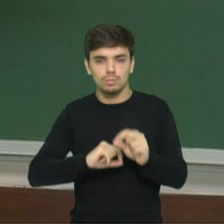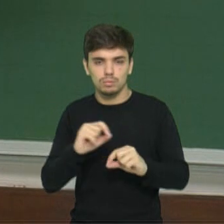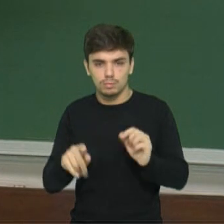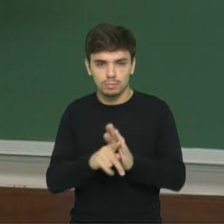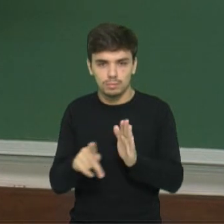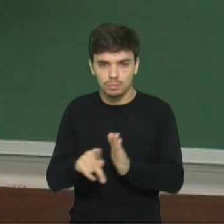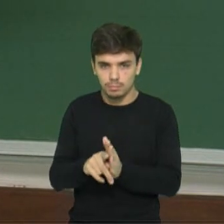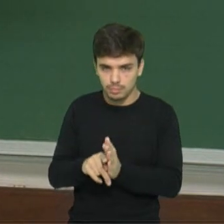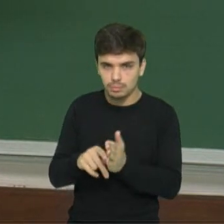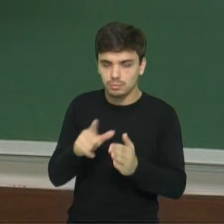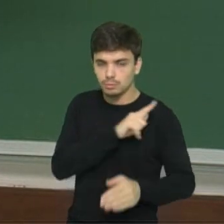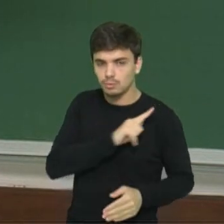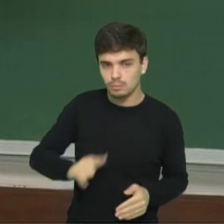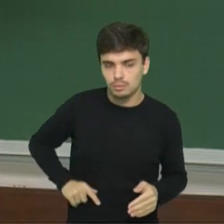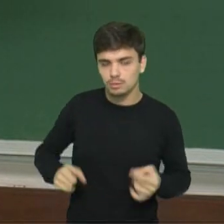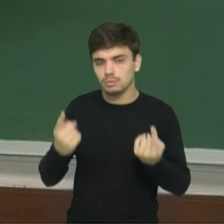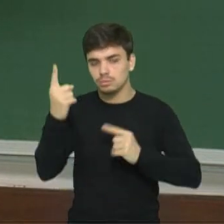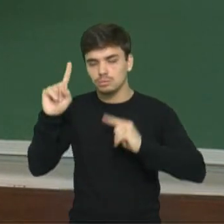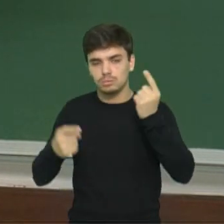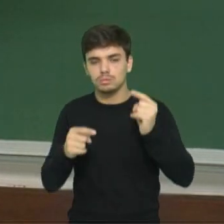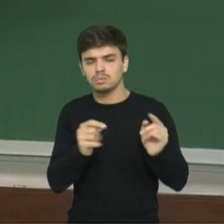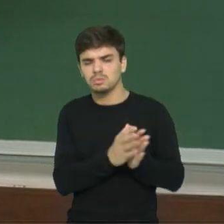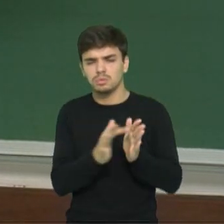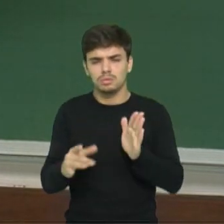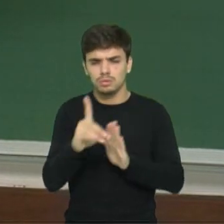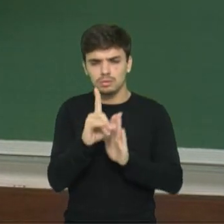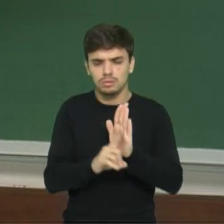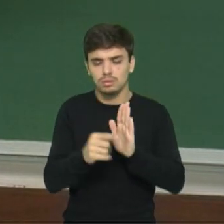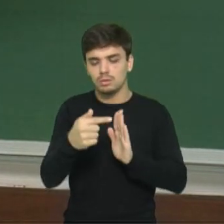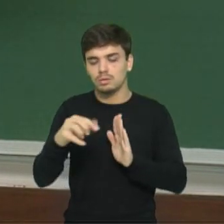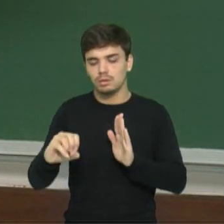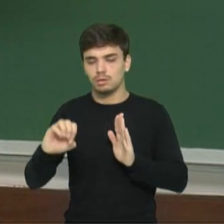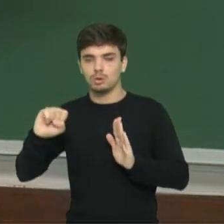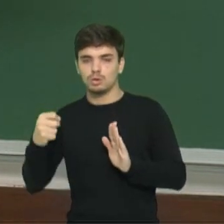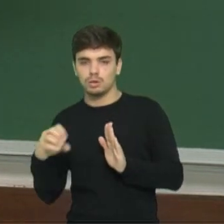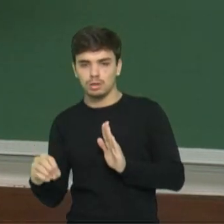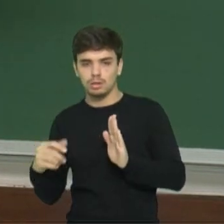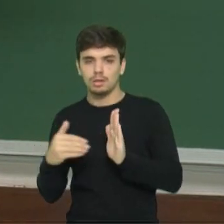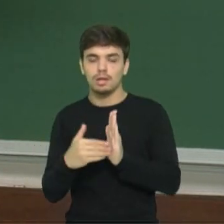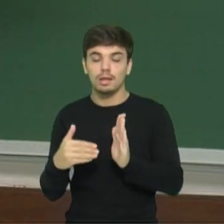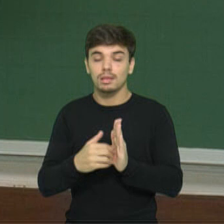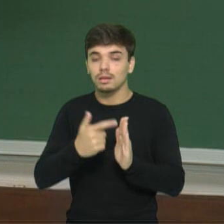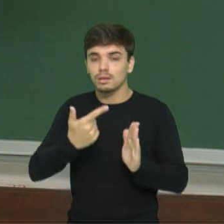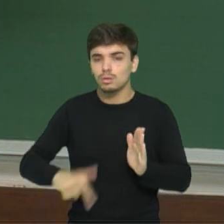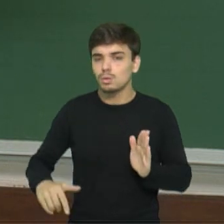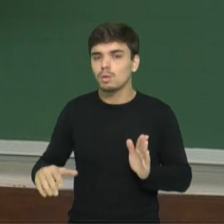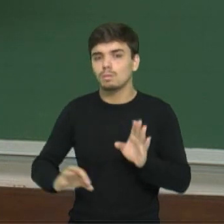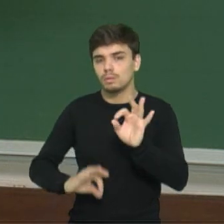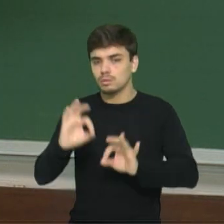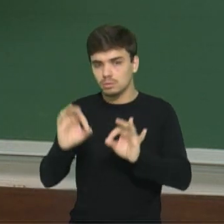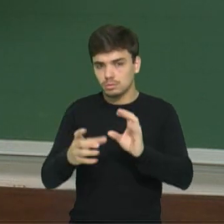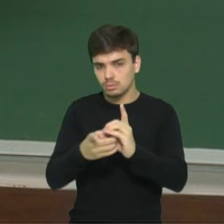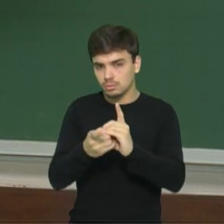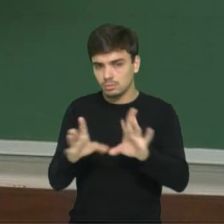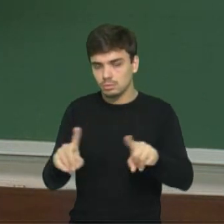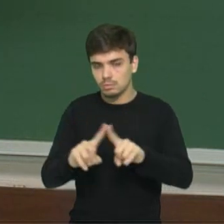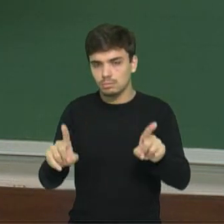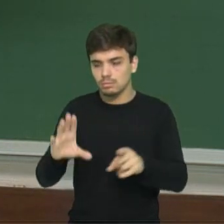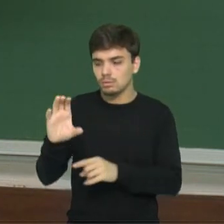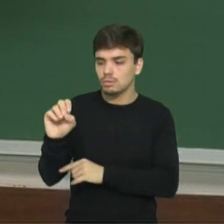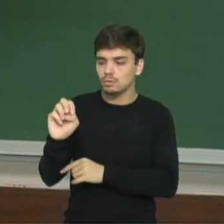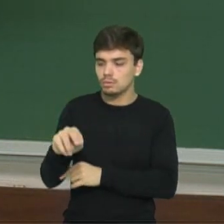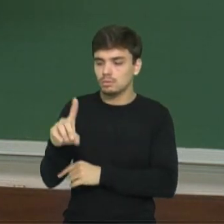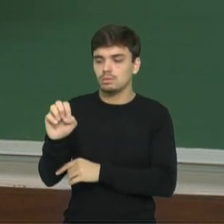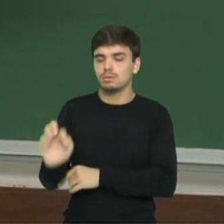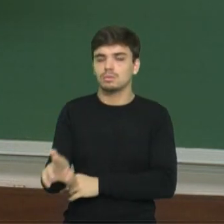governo chileno e durou aí durante a década de 70, 80, até a redemocratização dos países, né? E o Condor, o nome que dá